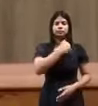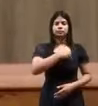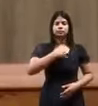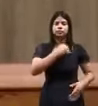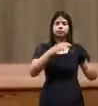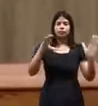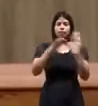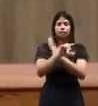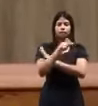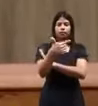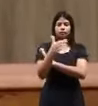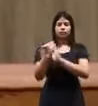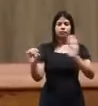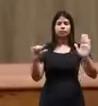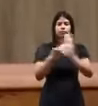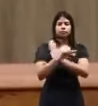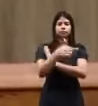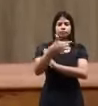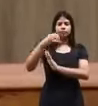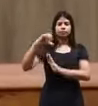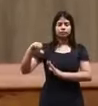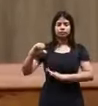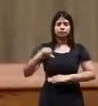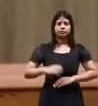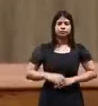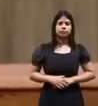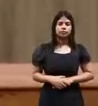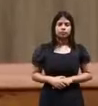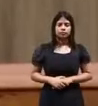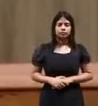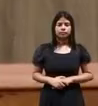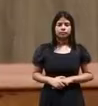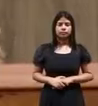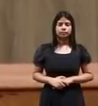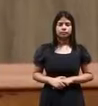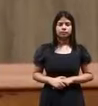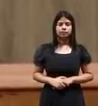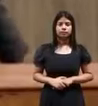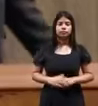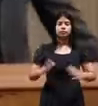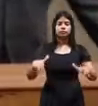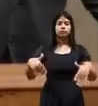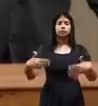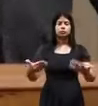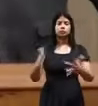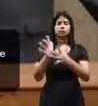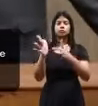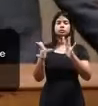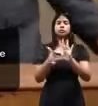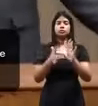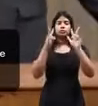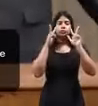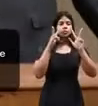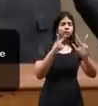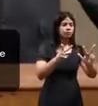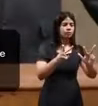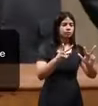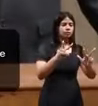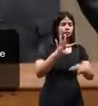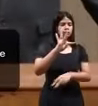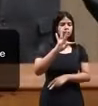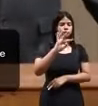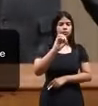20, 29, só para eles observarem. Coloca aí, Jorge. Quando Jesus olhou, Tomé, Tomé,